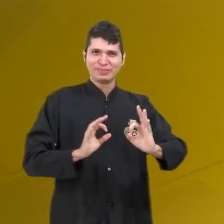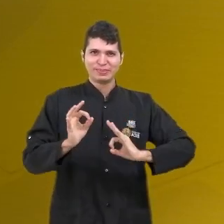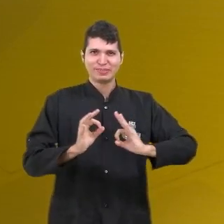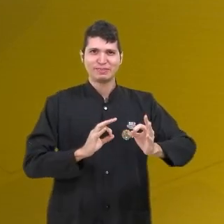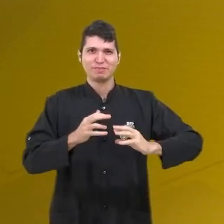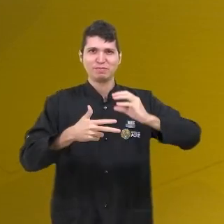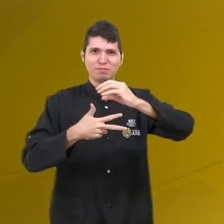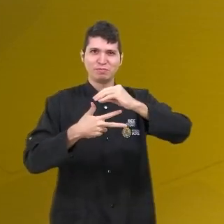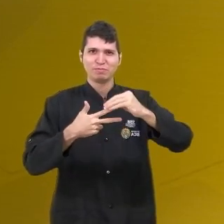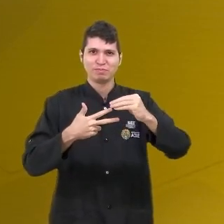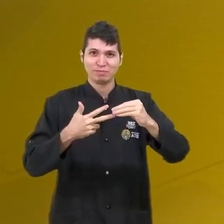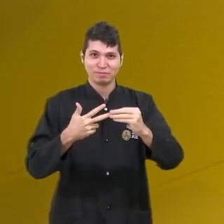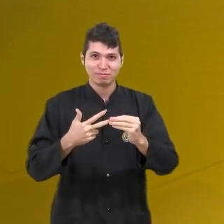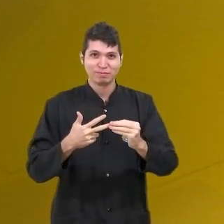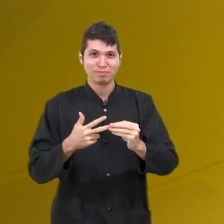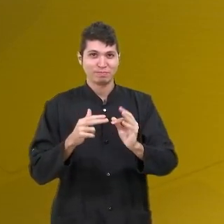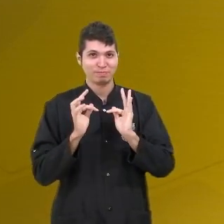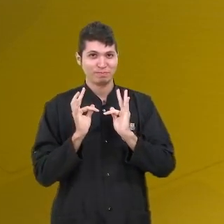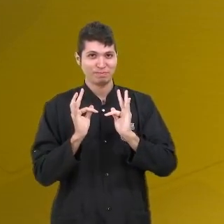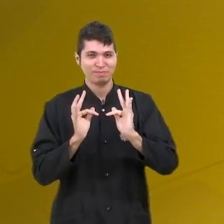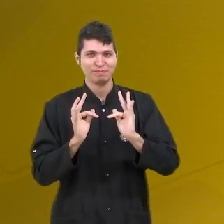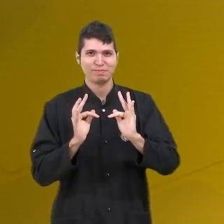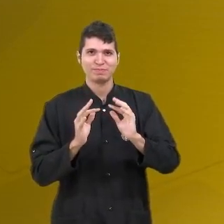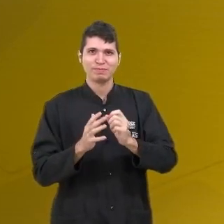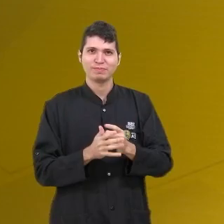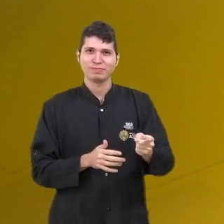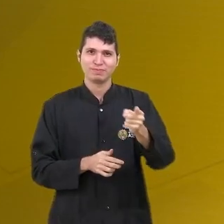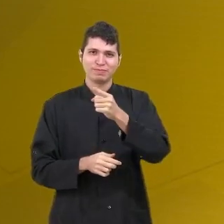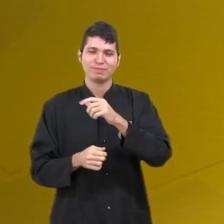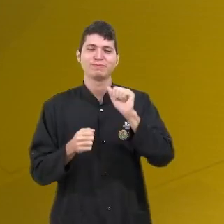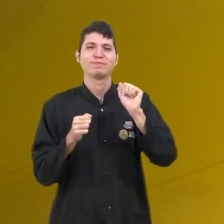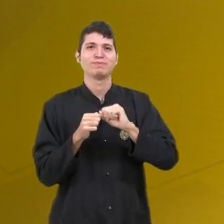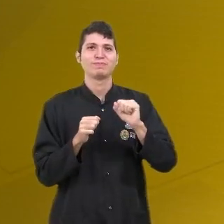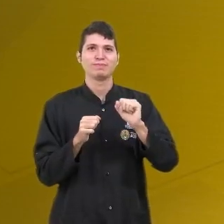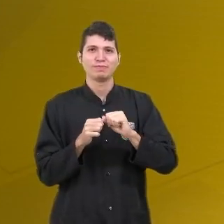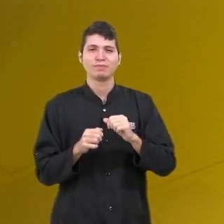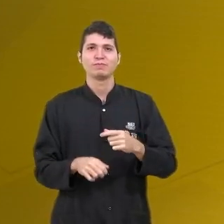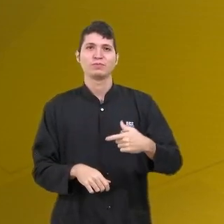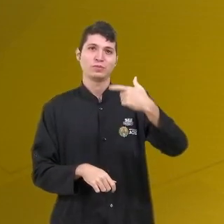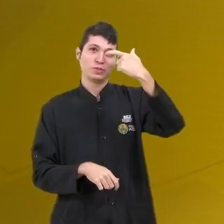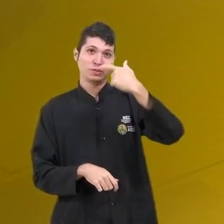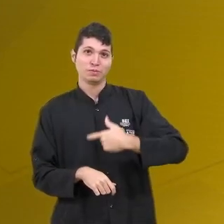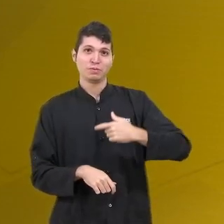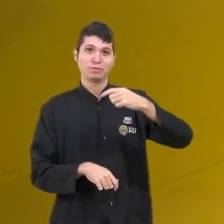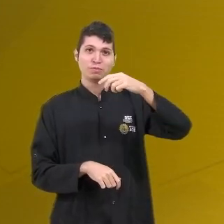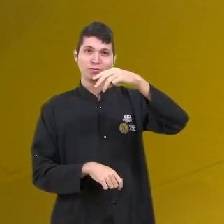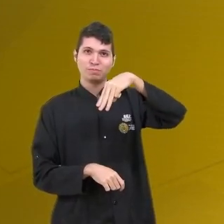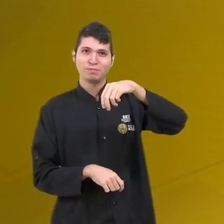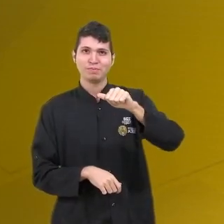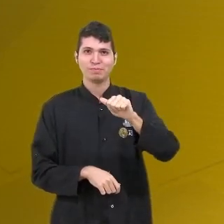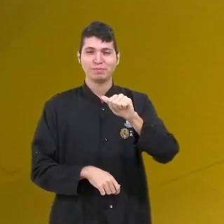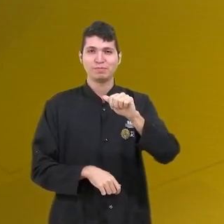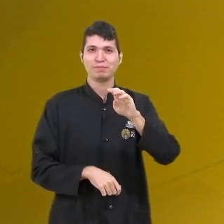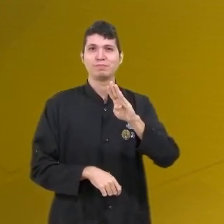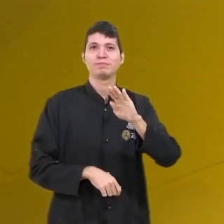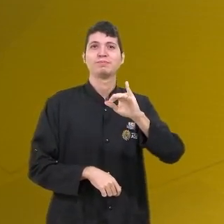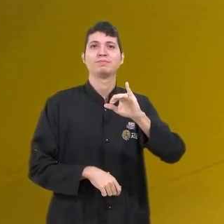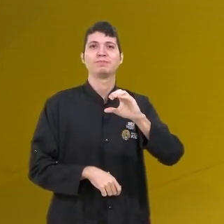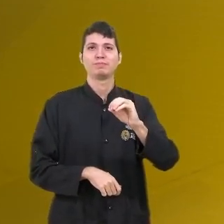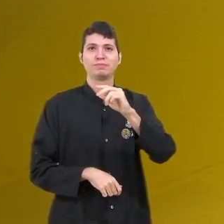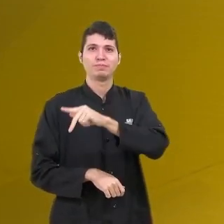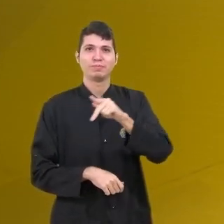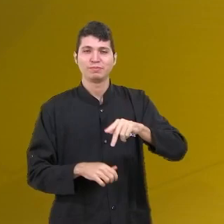esse Enem que está vindo aí para vocês enfrentarem. Bom, eu sou o professor Mábio, eu sou professor de Biologia e hoje